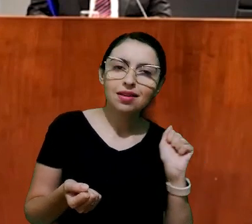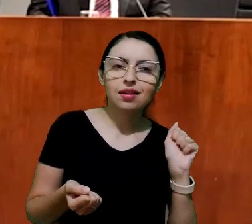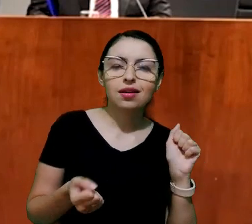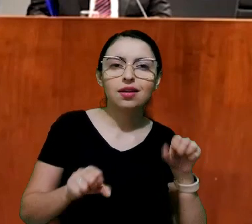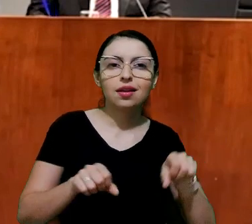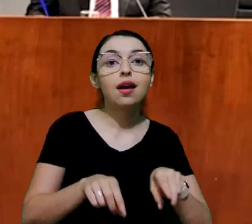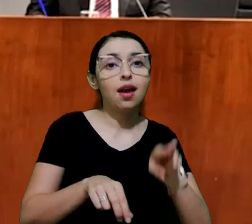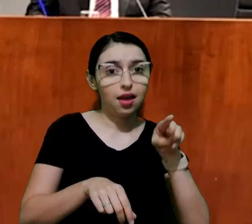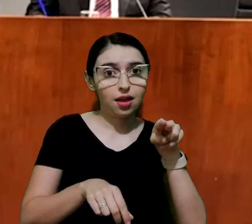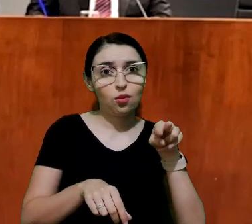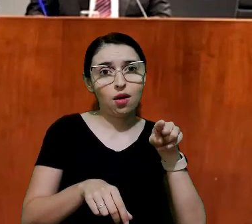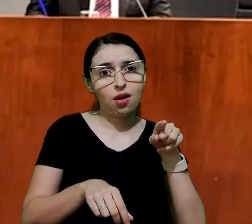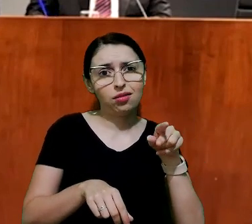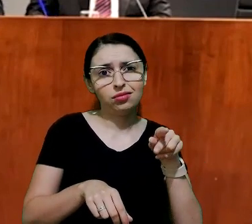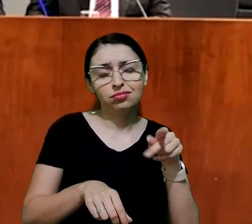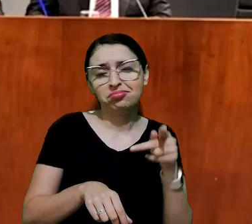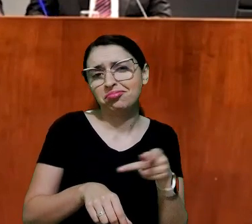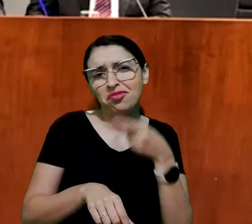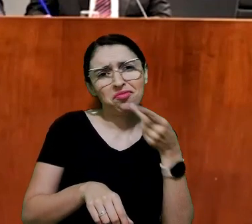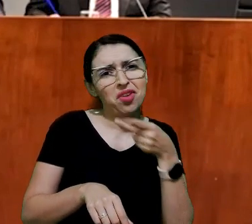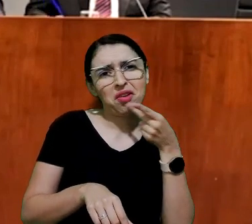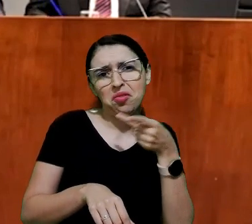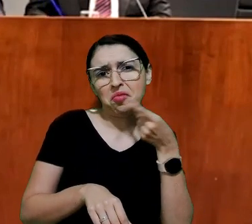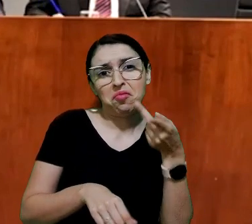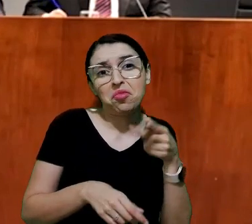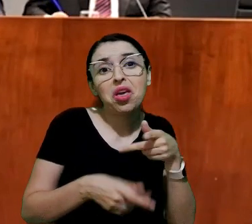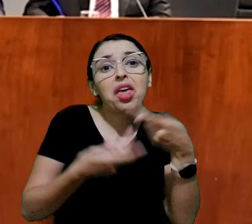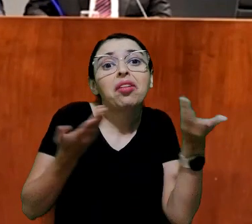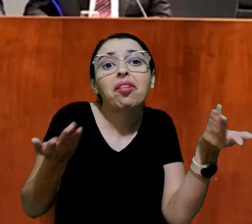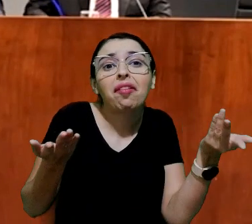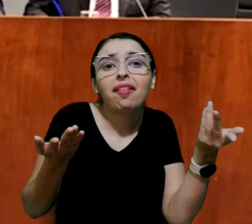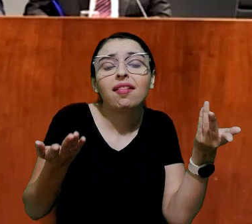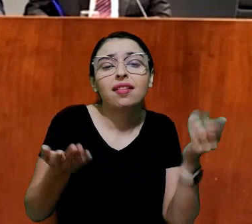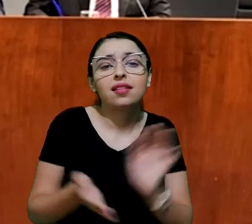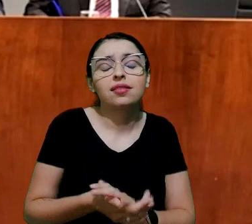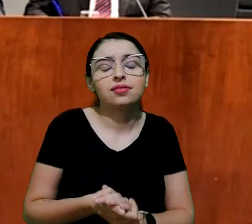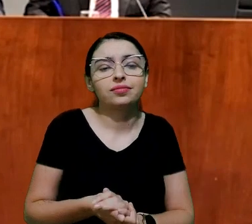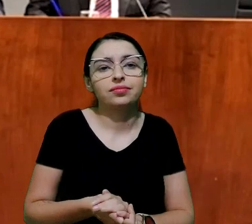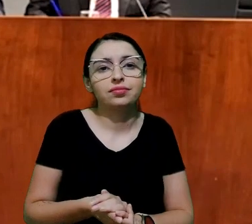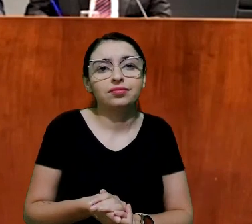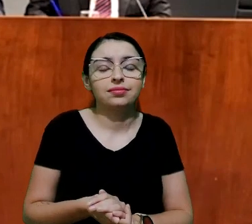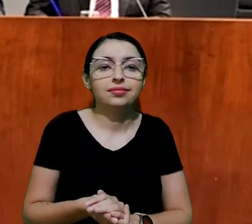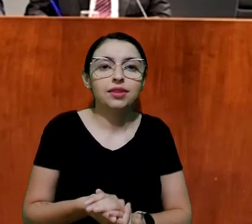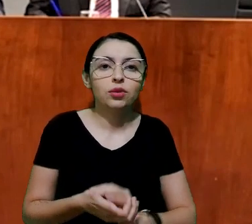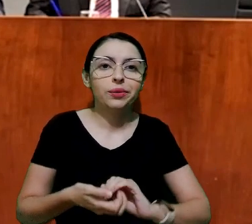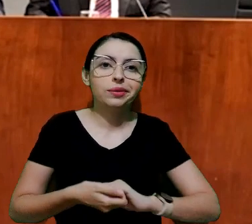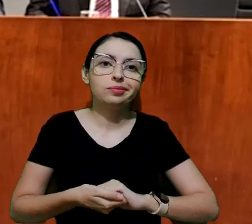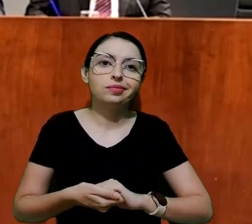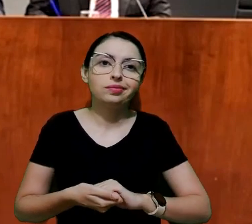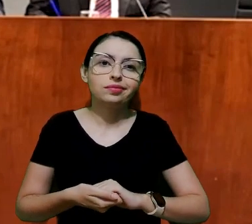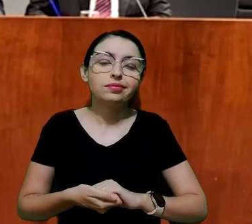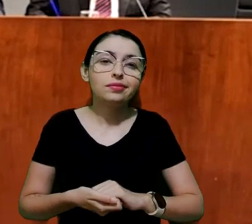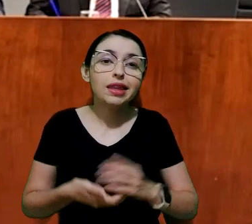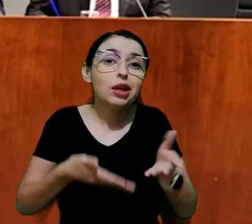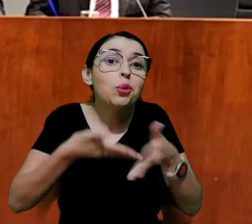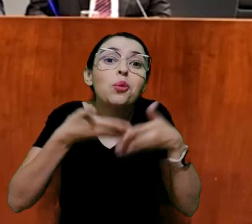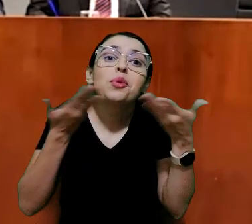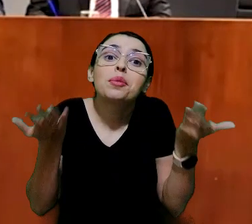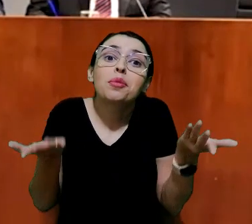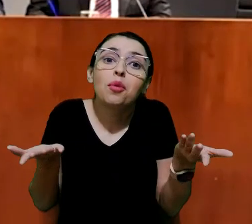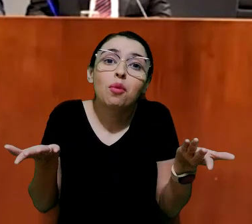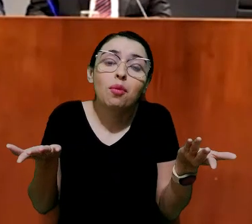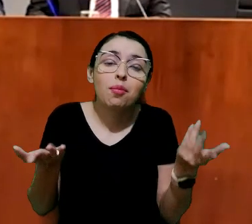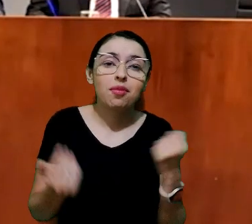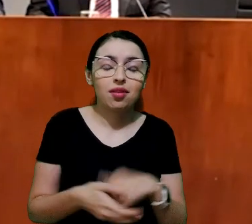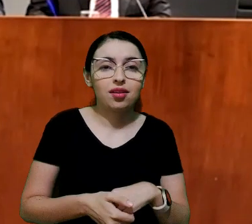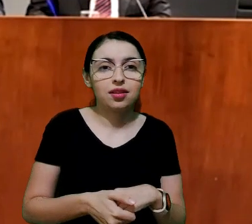isso não foi dito, não está na lei, ninguém falou. Então, que coisa é essa? Que coisa é essa que